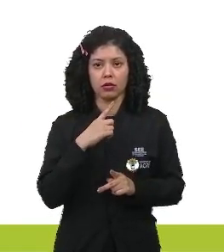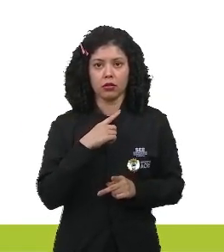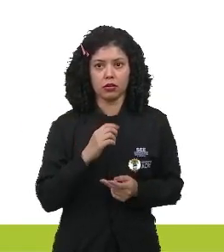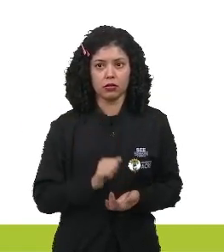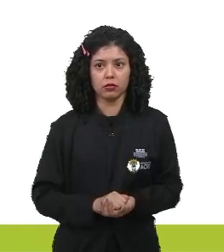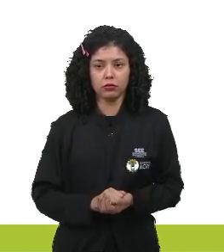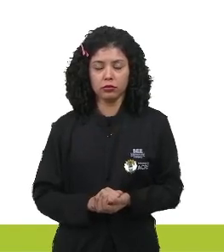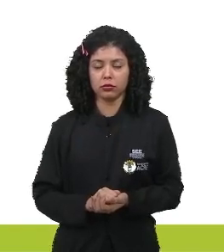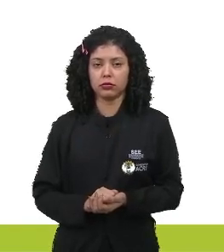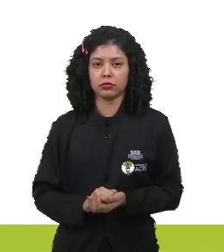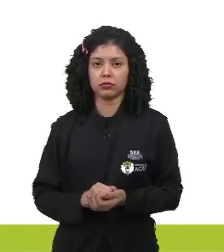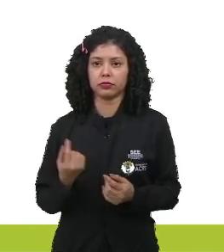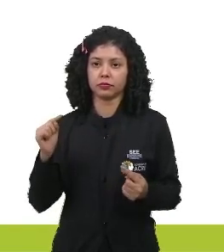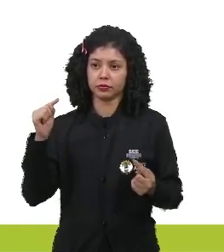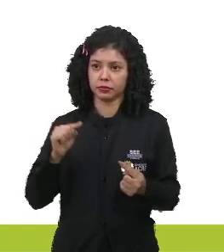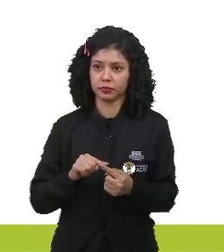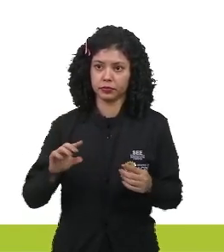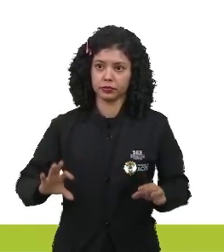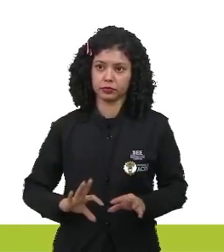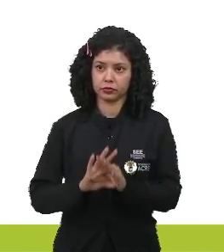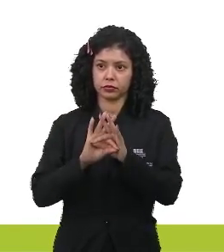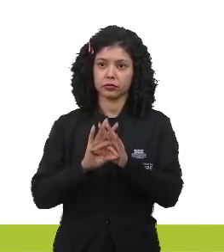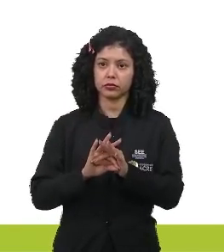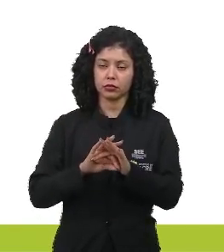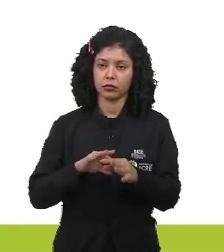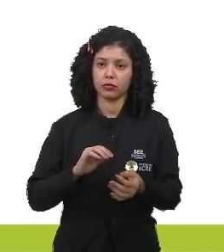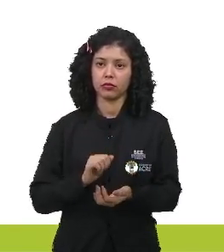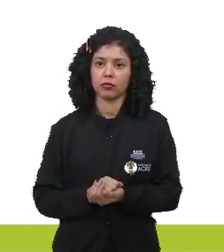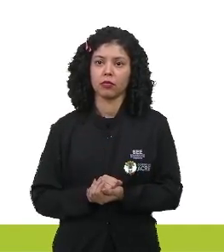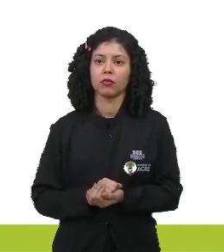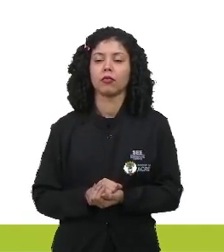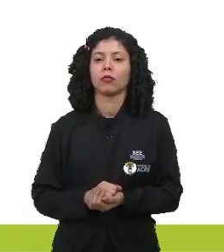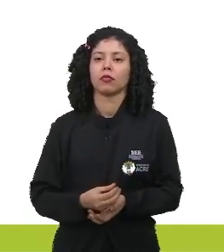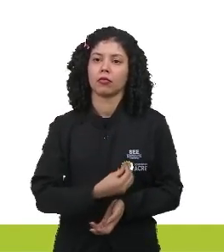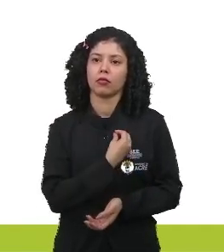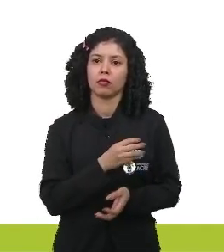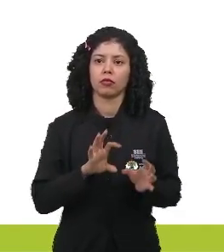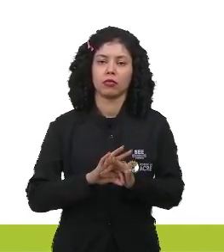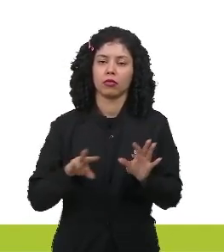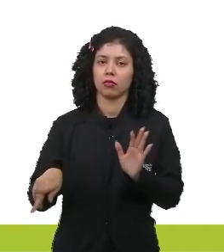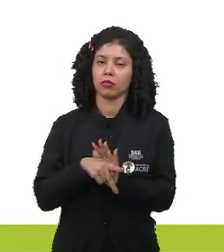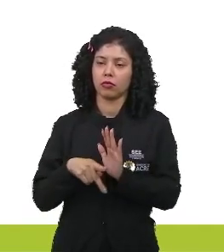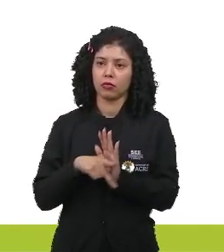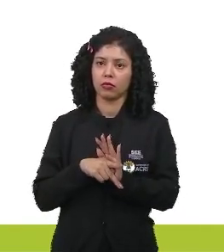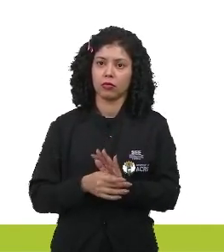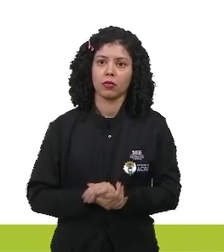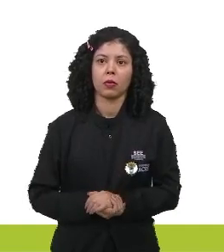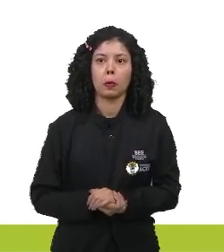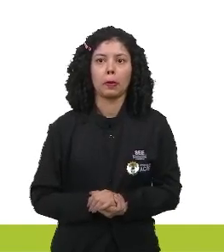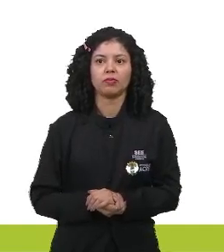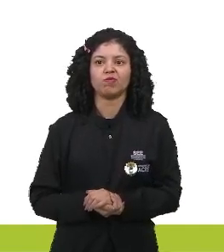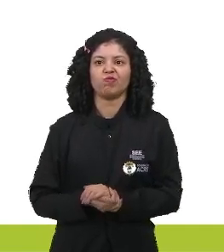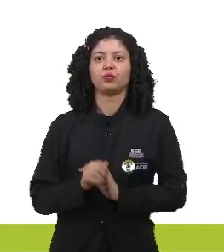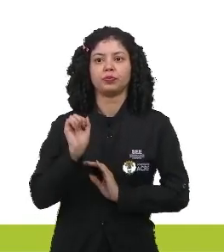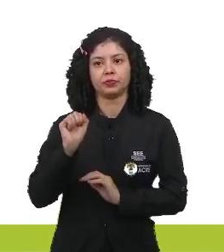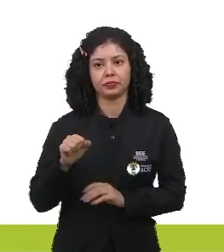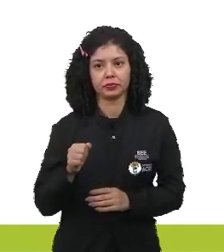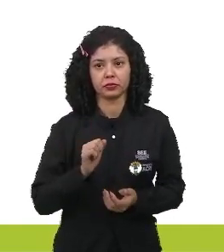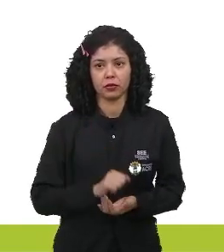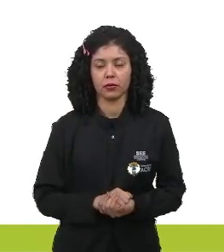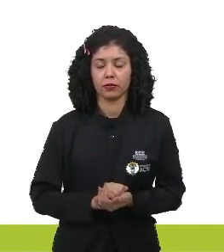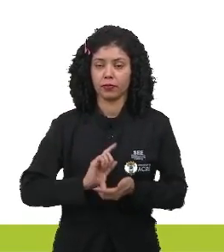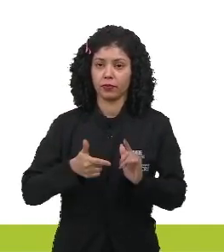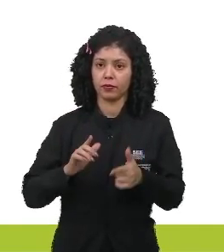dizer que ela está permeada em todos esses pensadores vida liberdade e propriedade sim